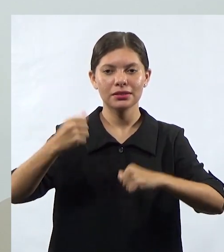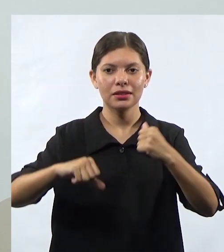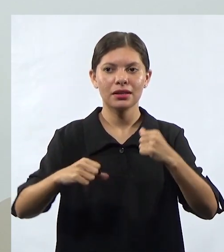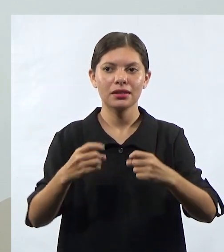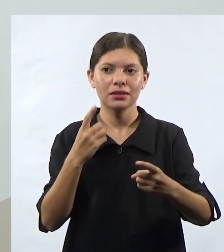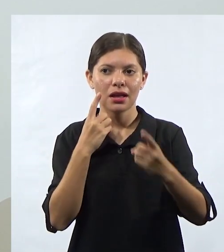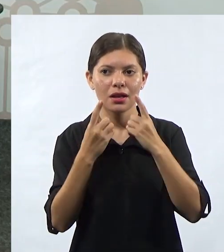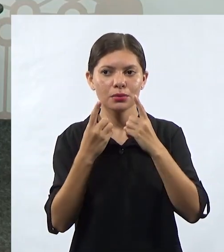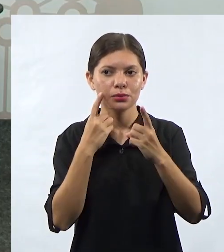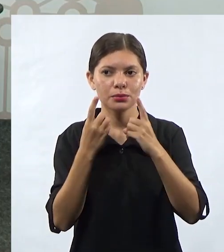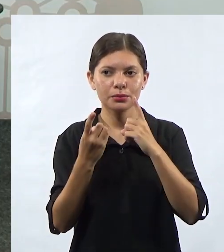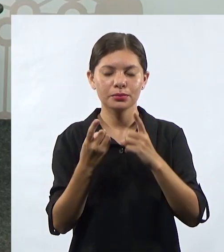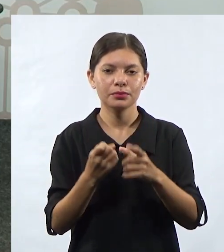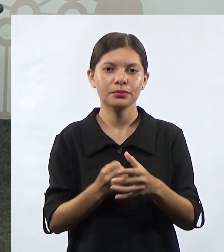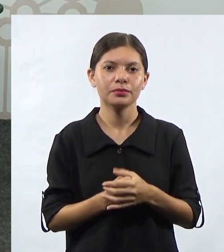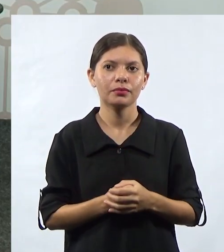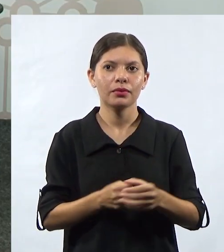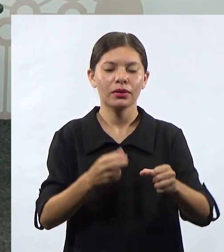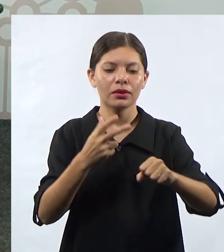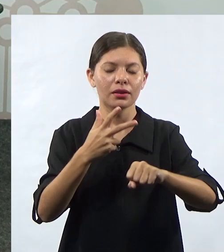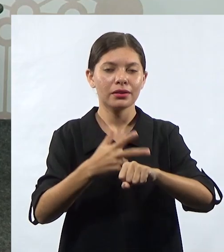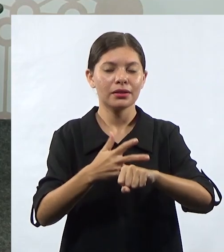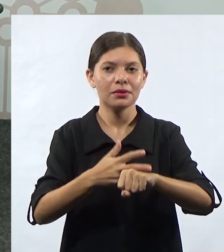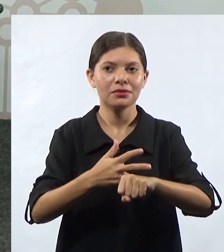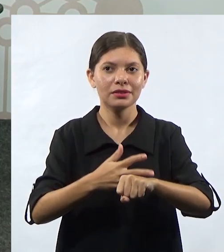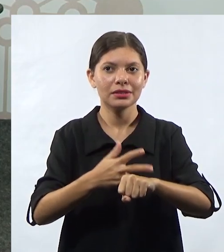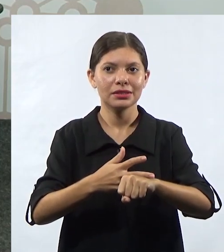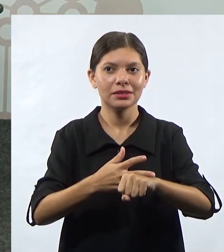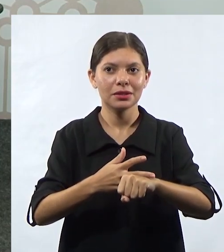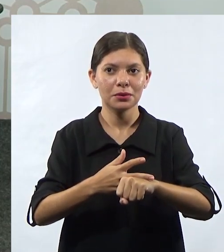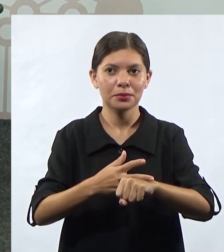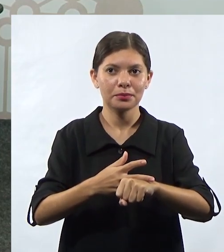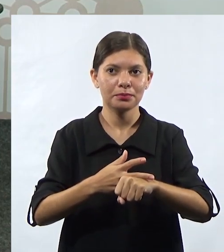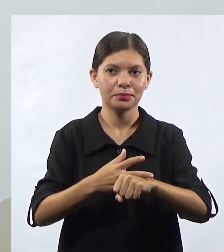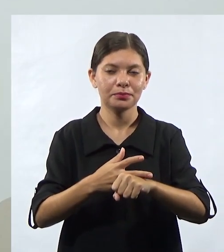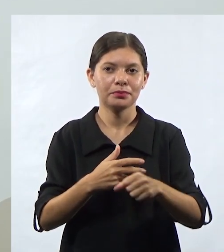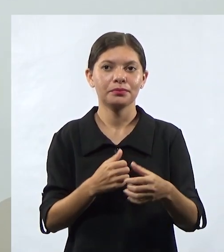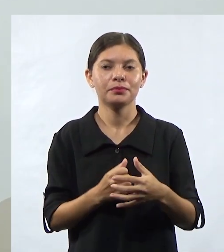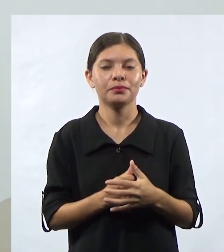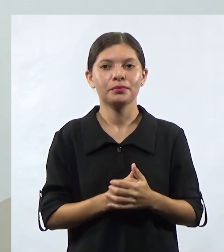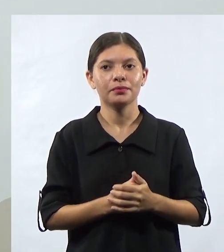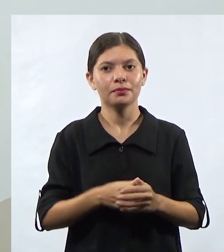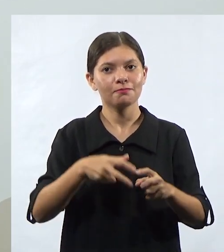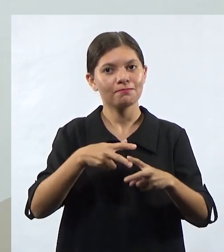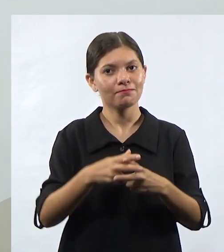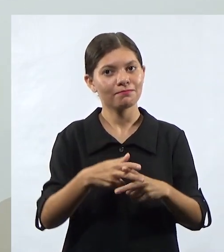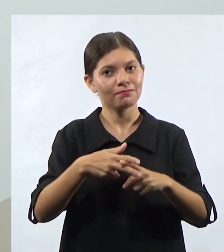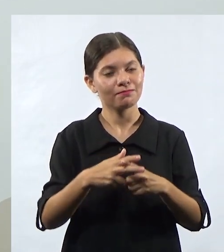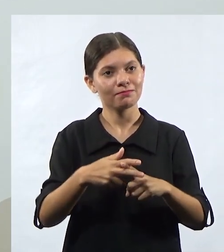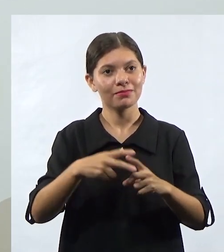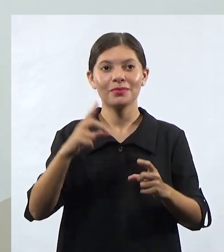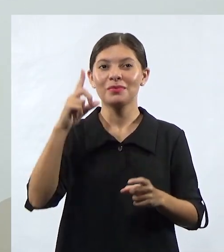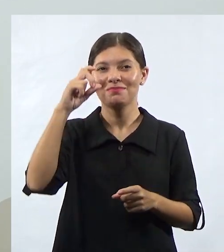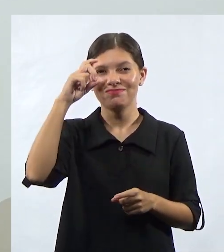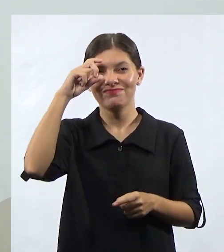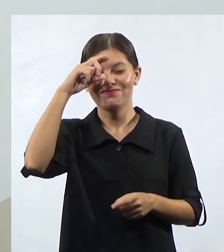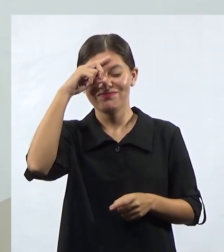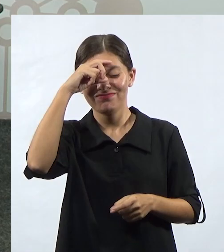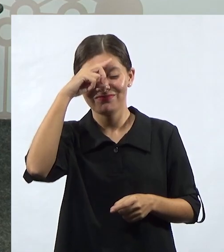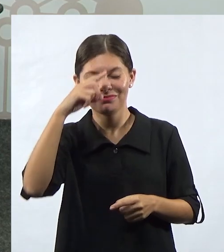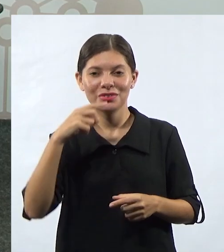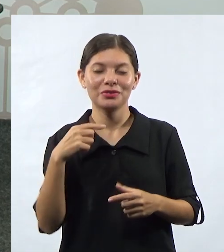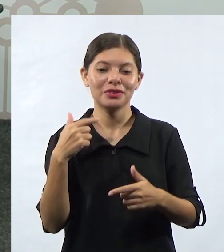dados. Se houver gravação, essas devem ser degravadas e editadas. Isso dá muito trabalho. Ó,